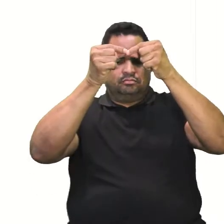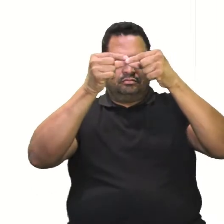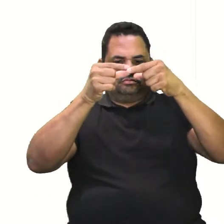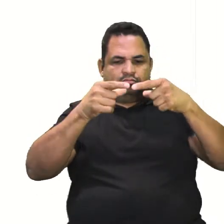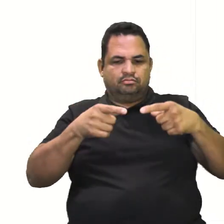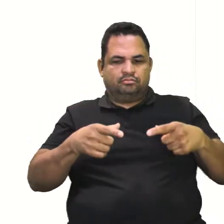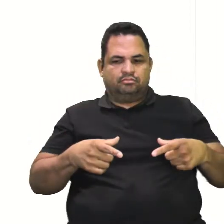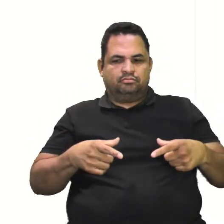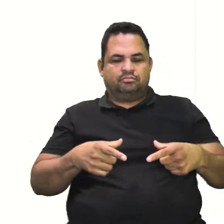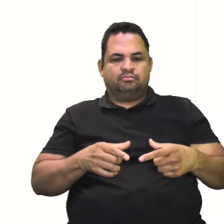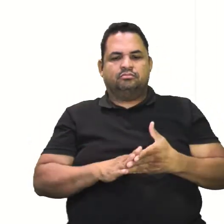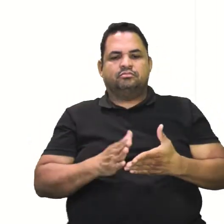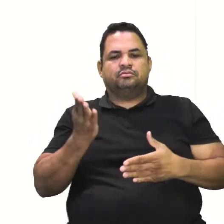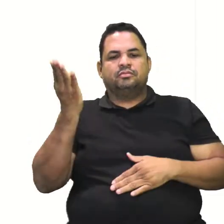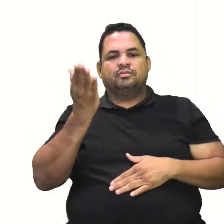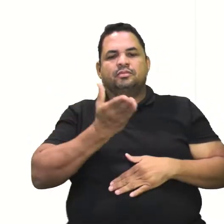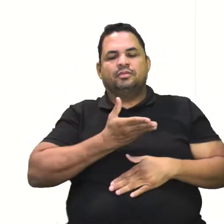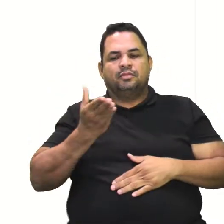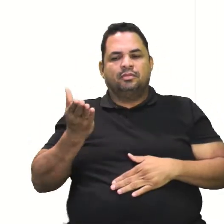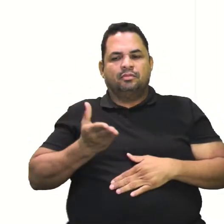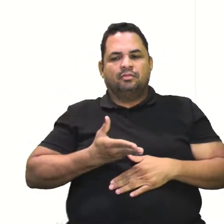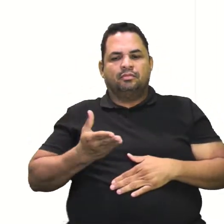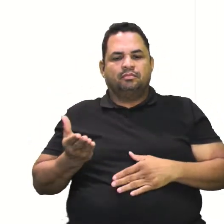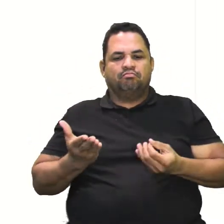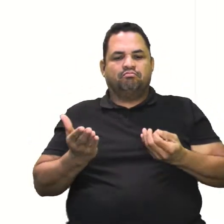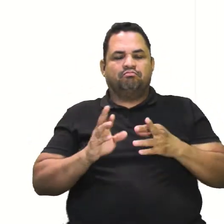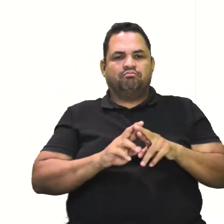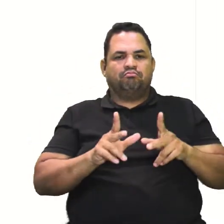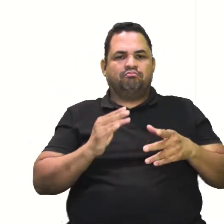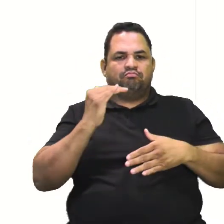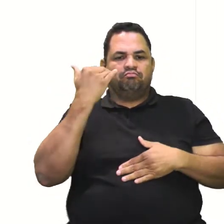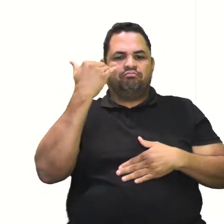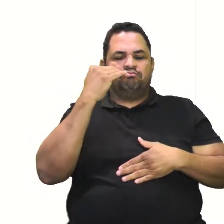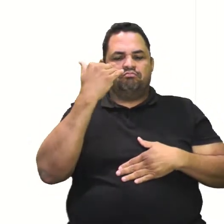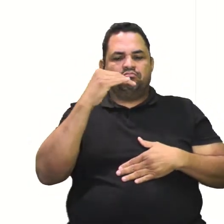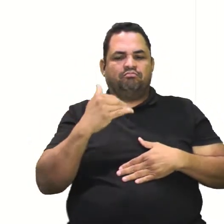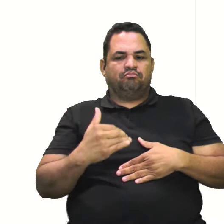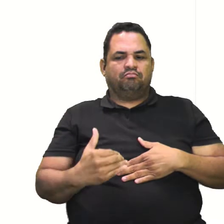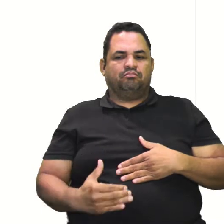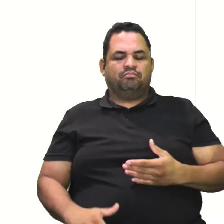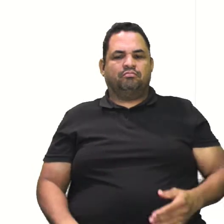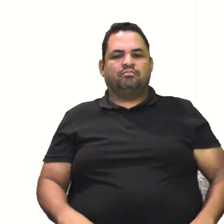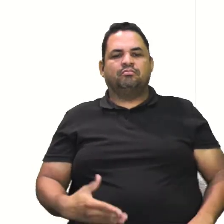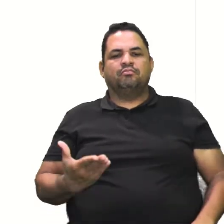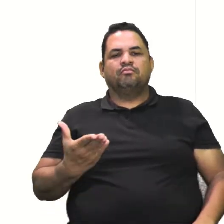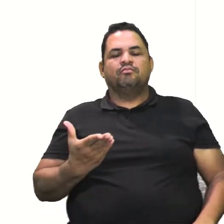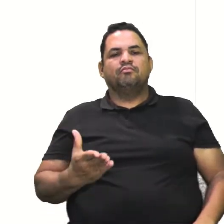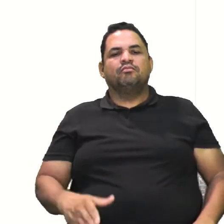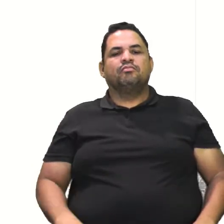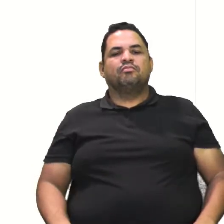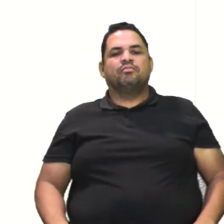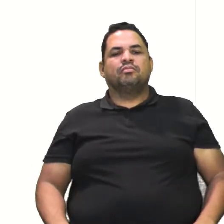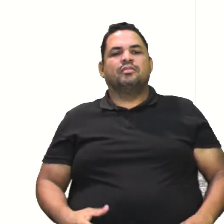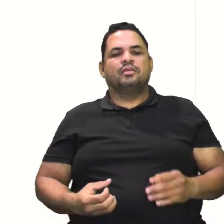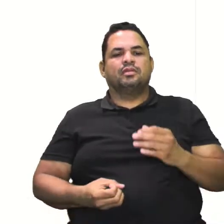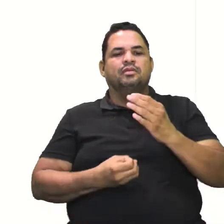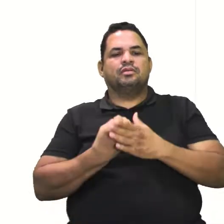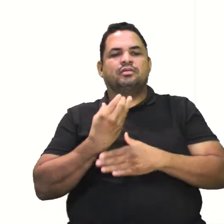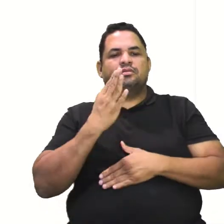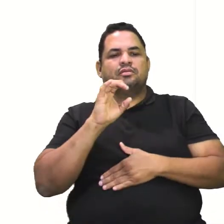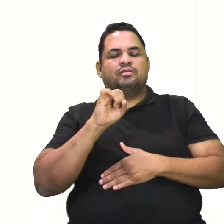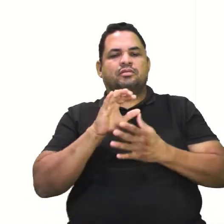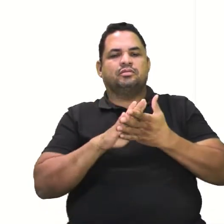fazer secções, vai cortar esse cone de determinadas maneiras, né? Determinadas posições, e isso vai gerar as